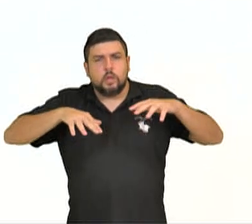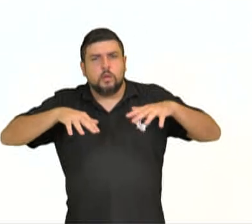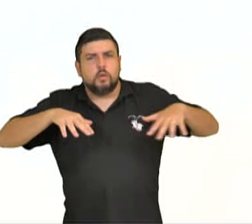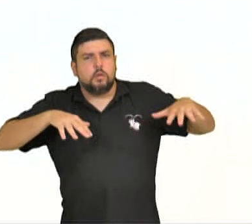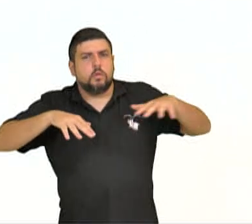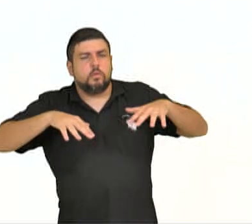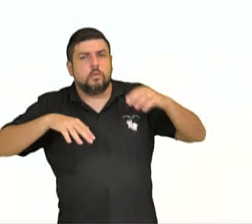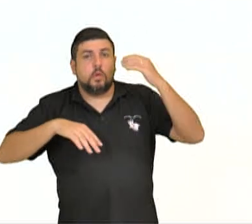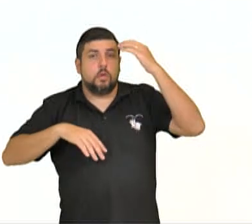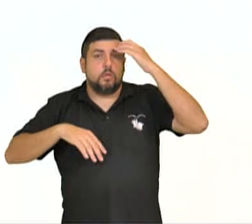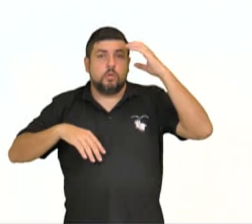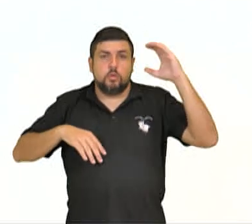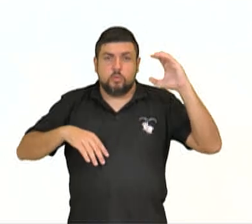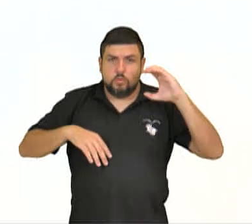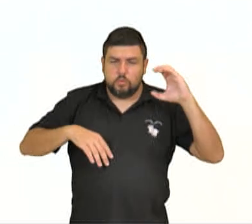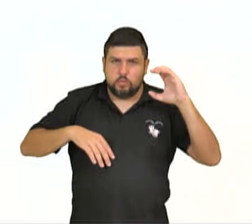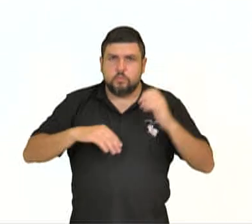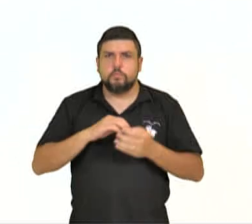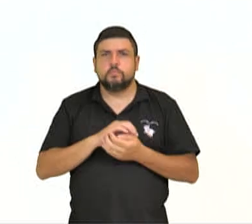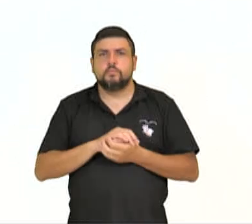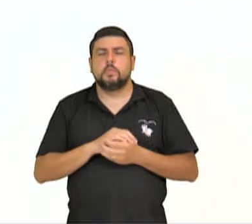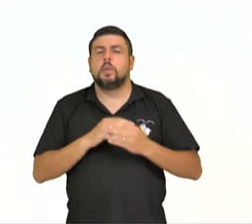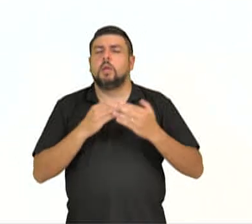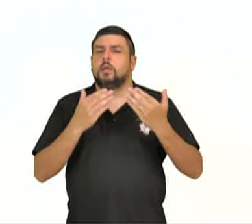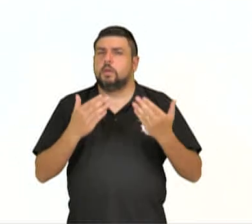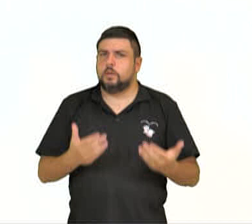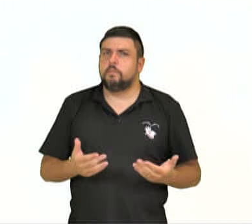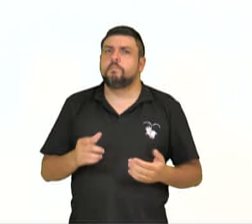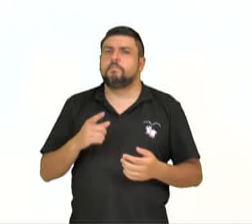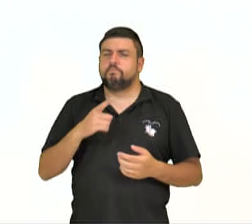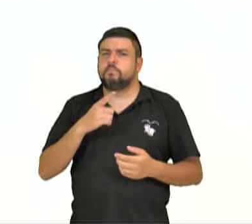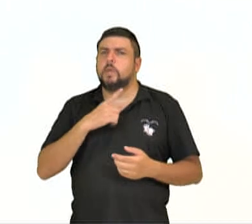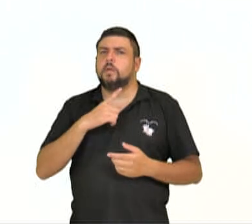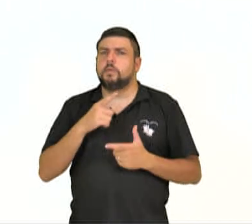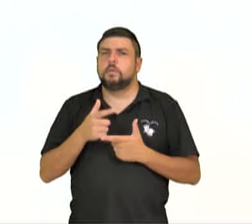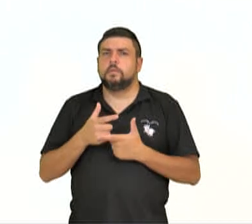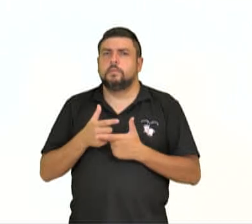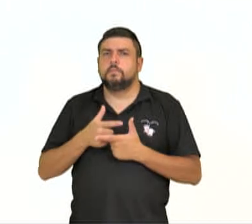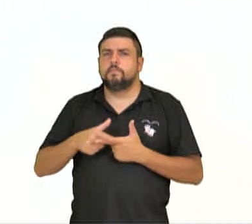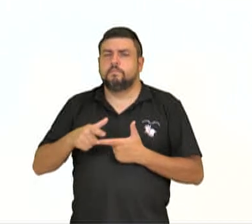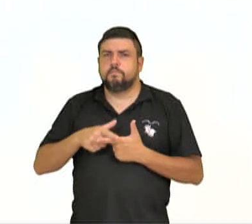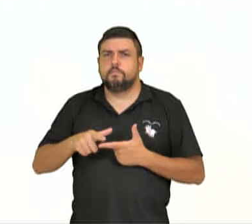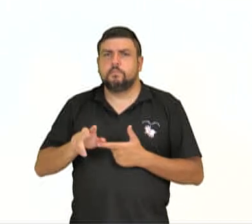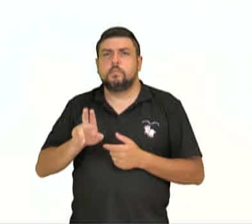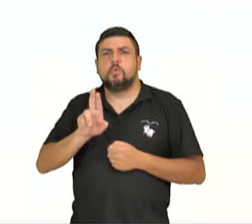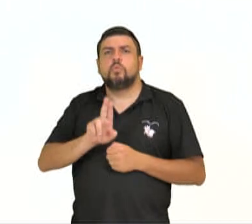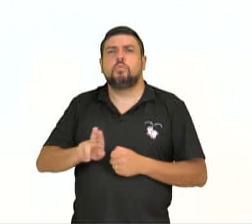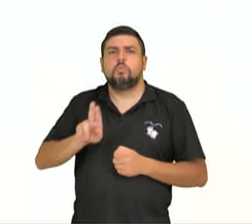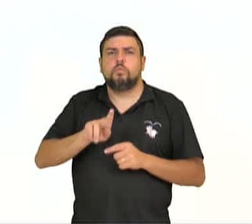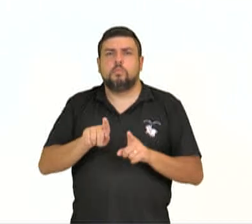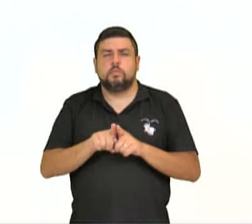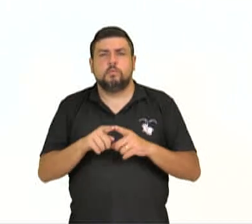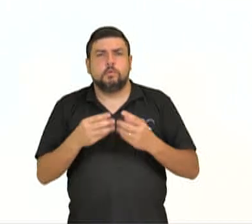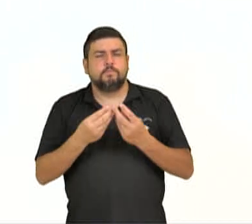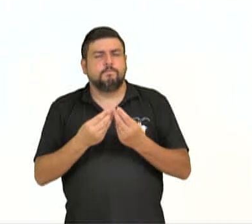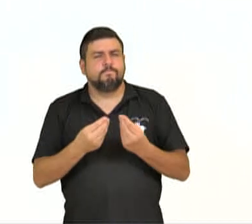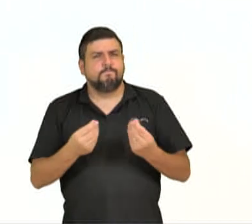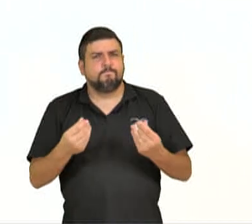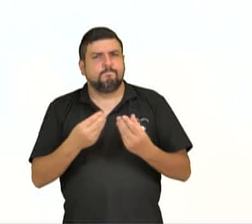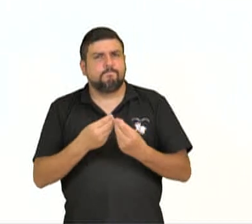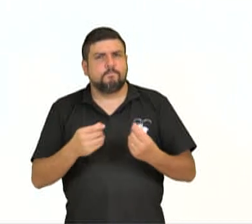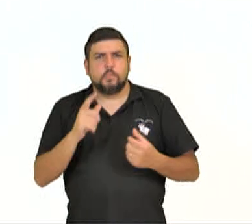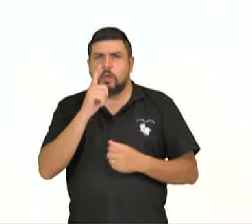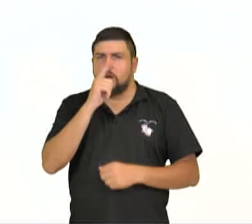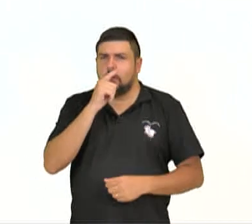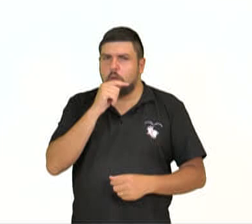área, e aí tem toda uma consequência ali para o uso e para a qualidade da água do rio